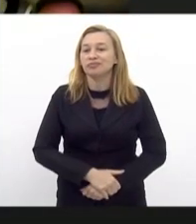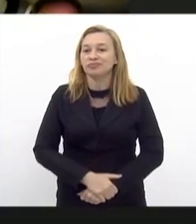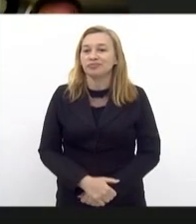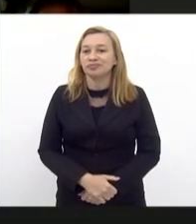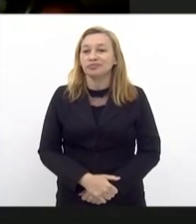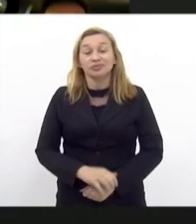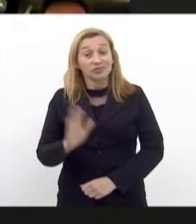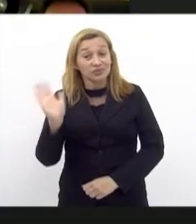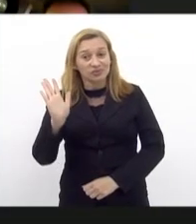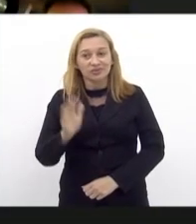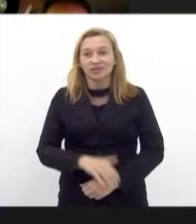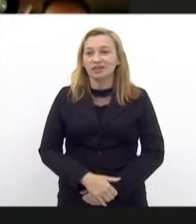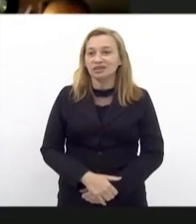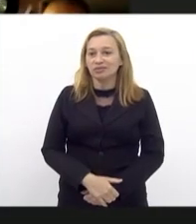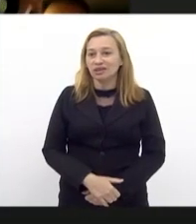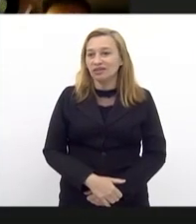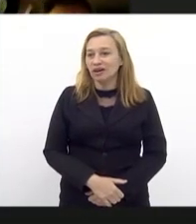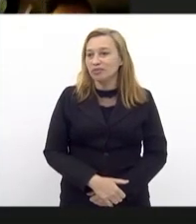Valeu.